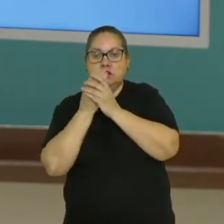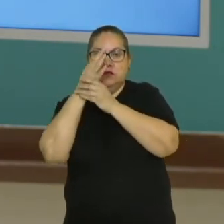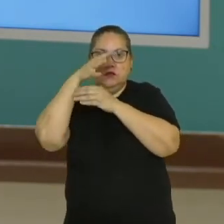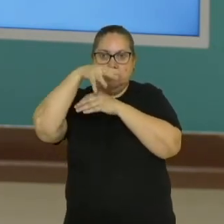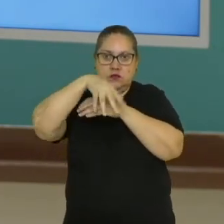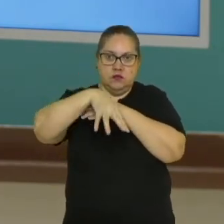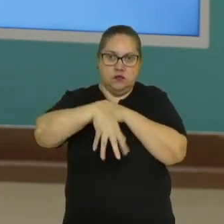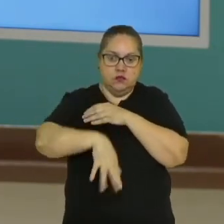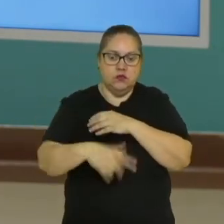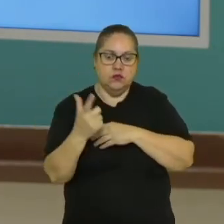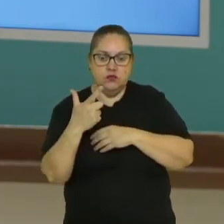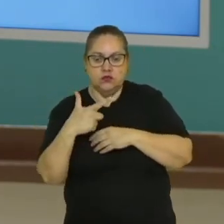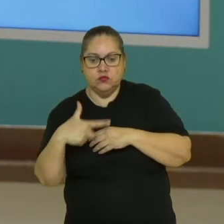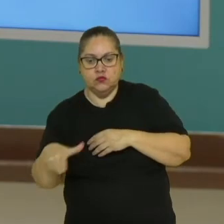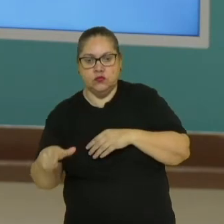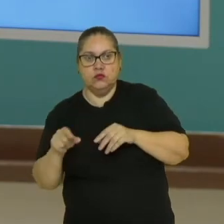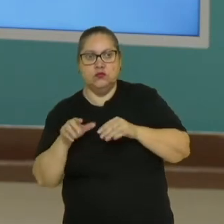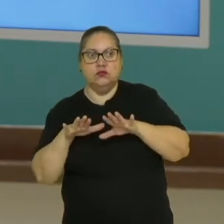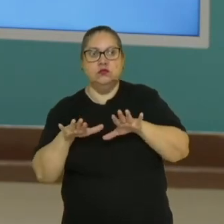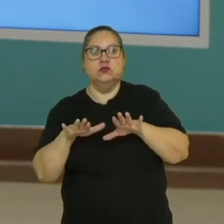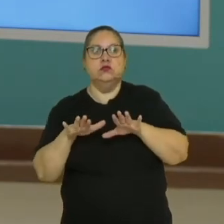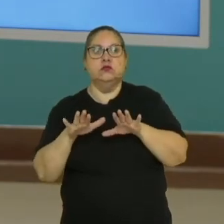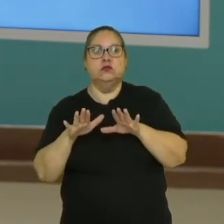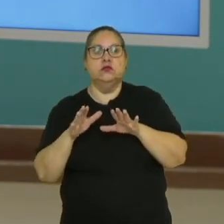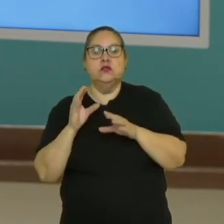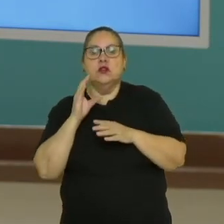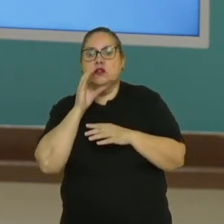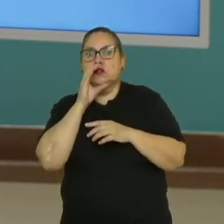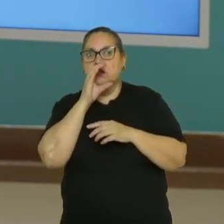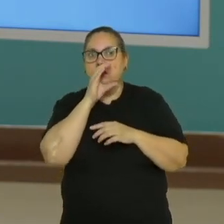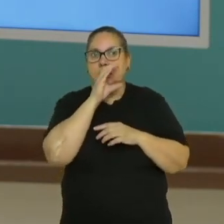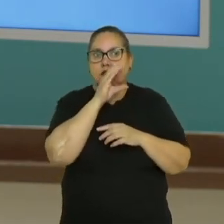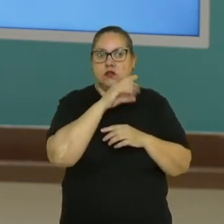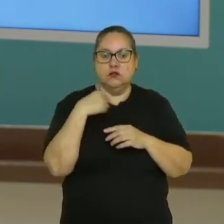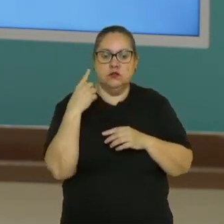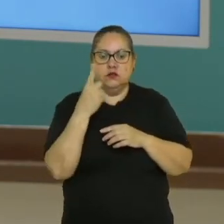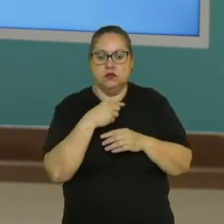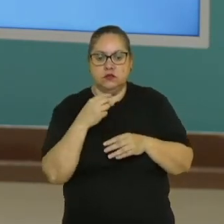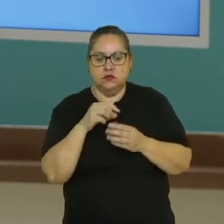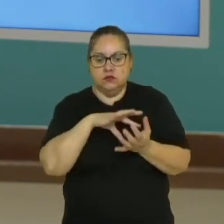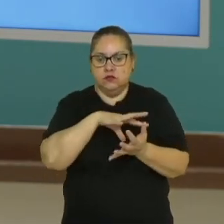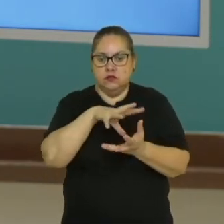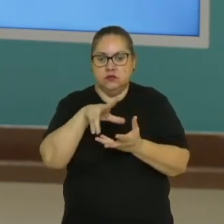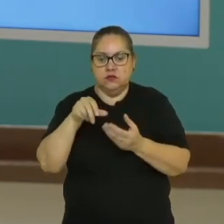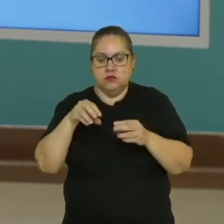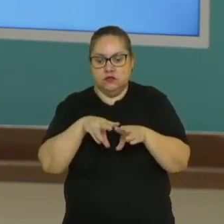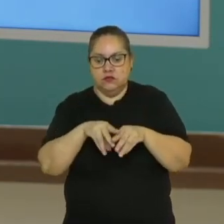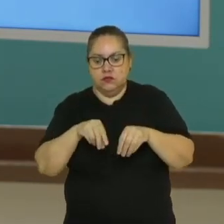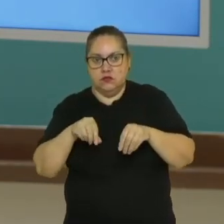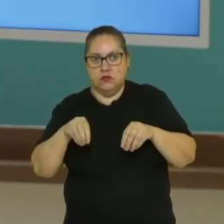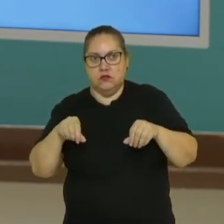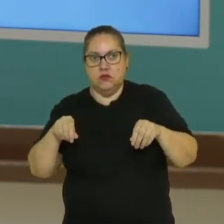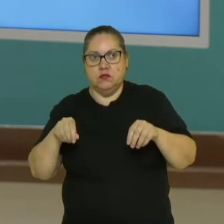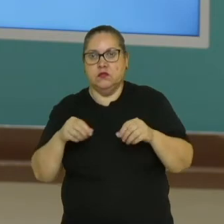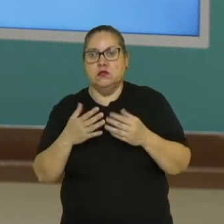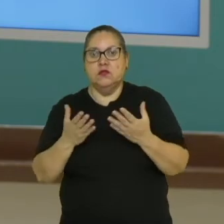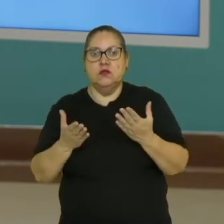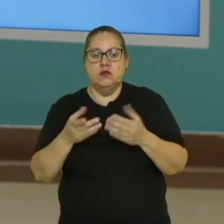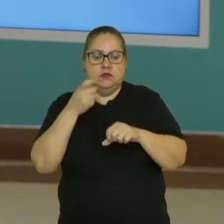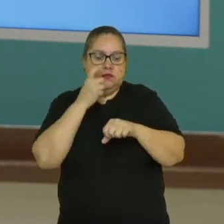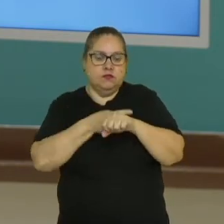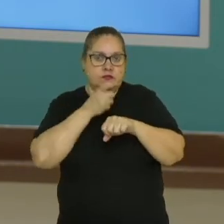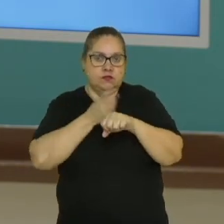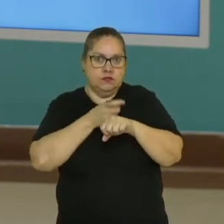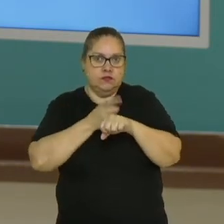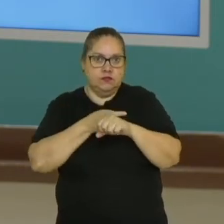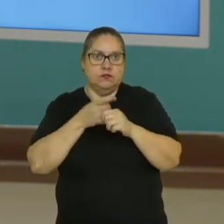com muitos outros ativos, aquecia o nosso planeta. E a superfície não era tão sólida,